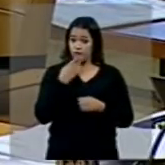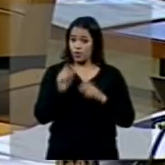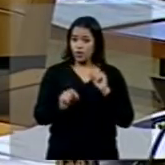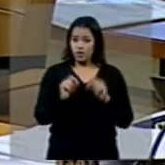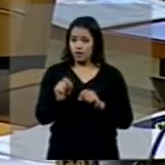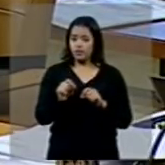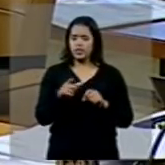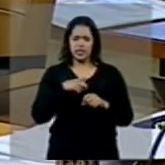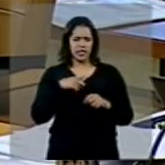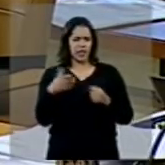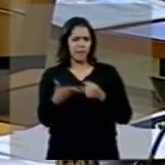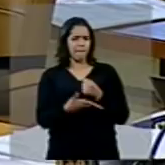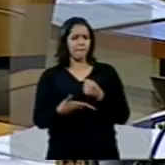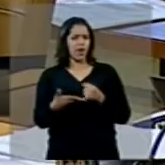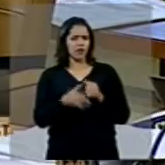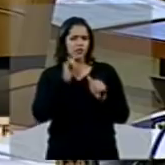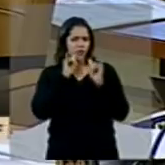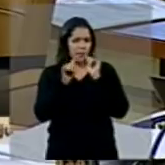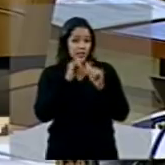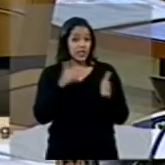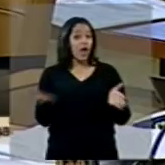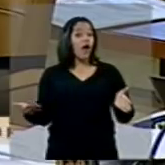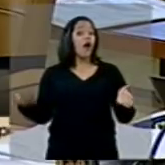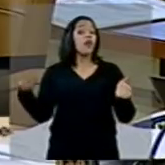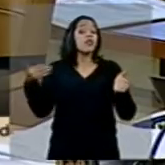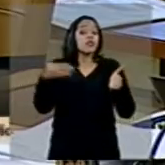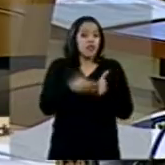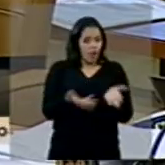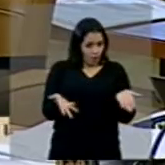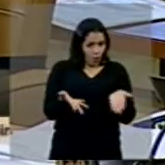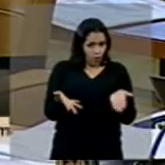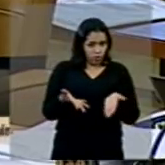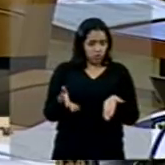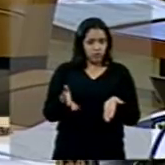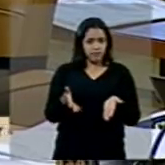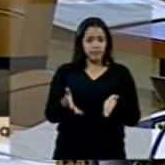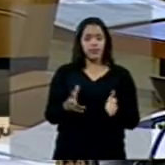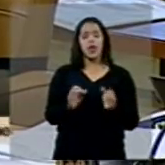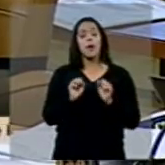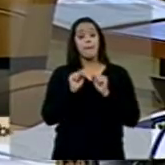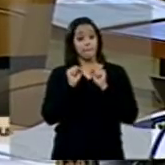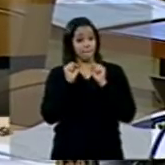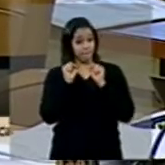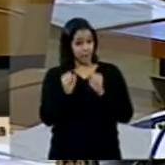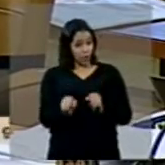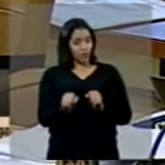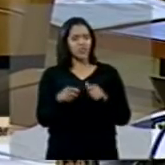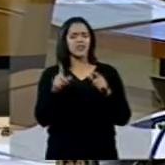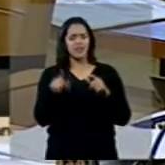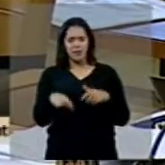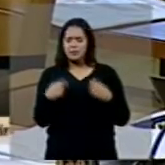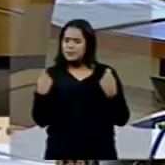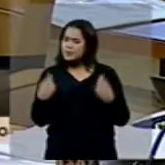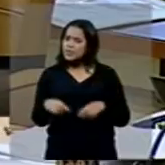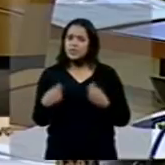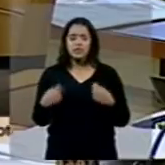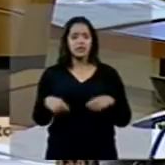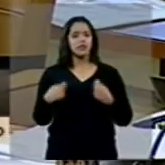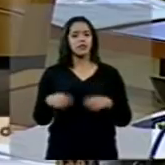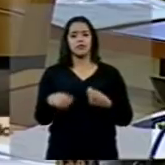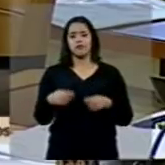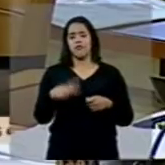com respaldo das informações até agora coligidas, é possível e necessário estender o exame